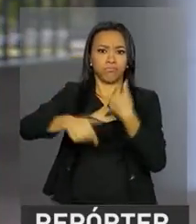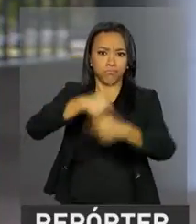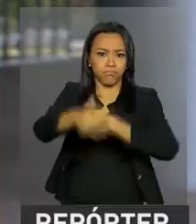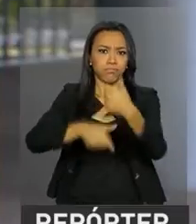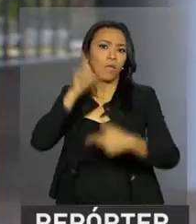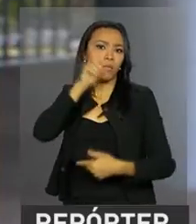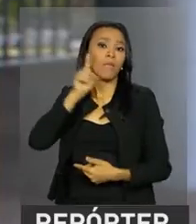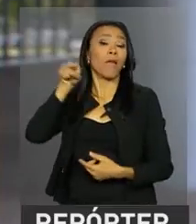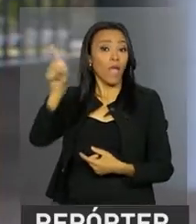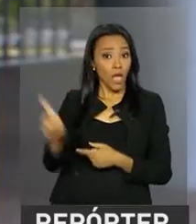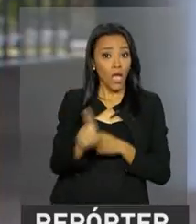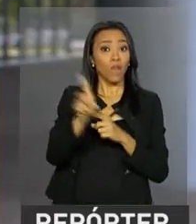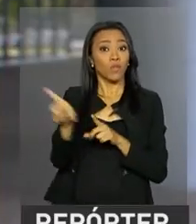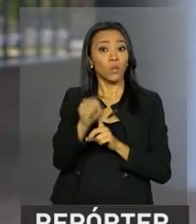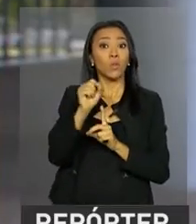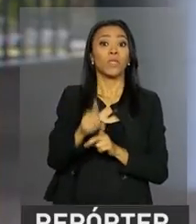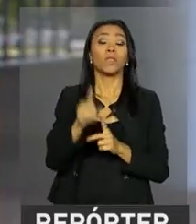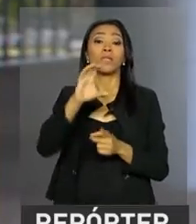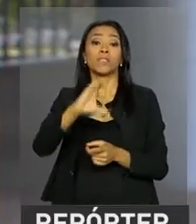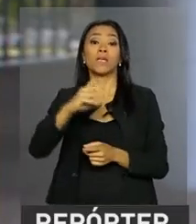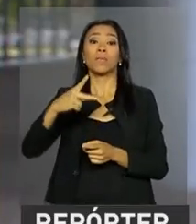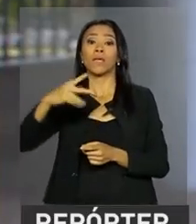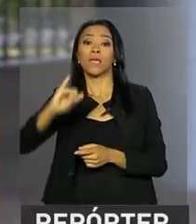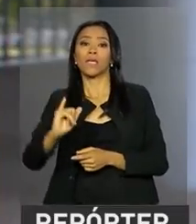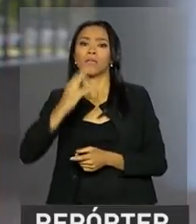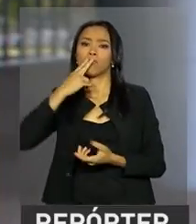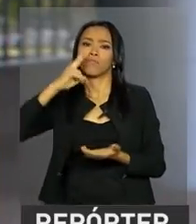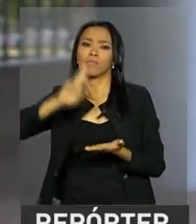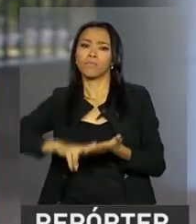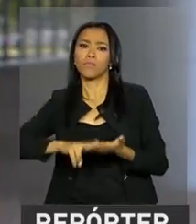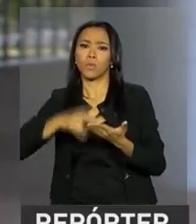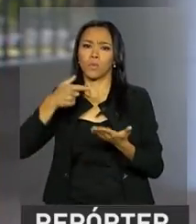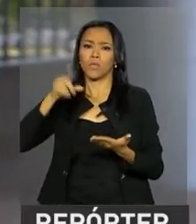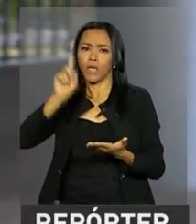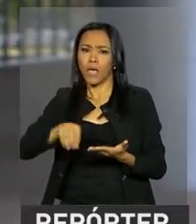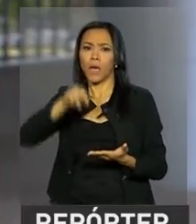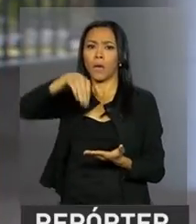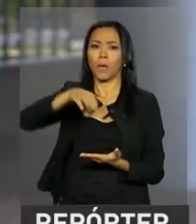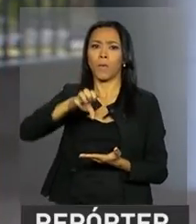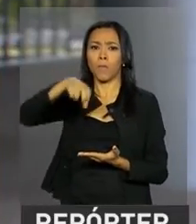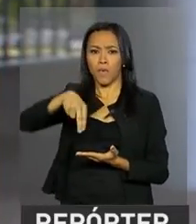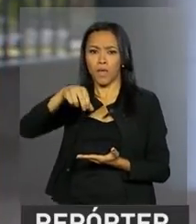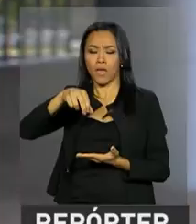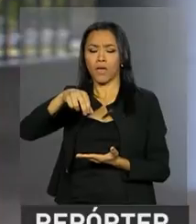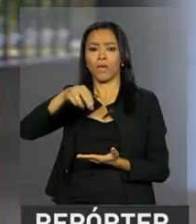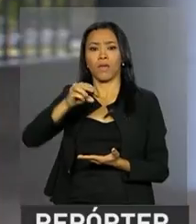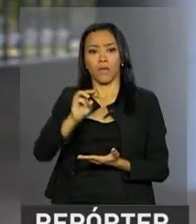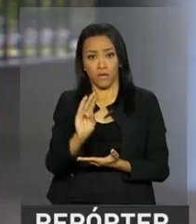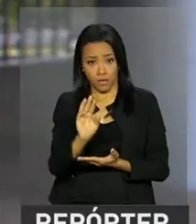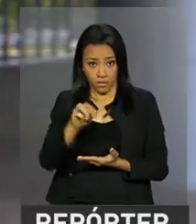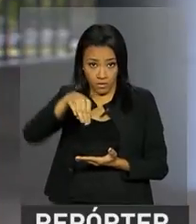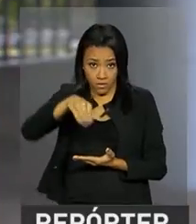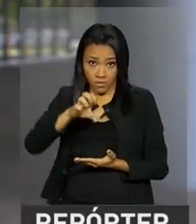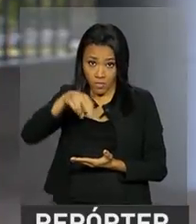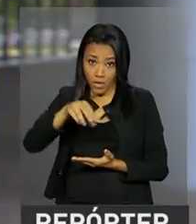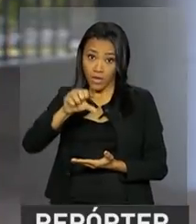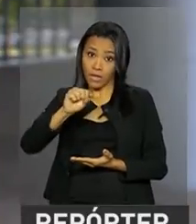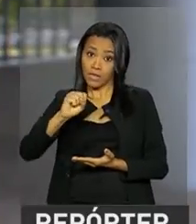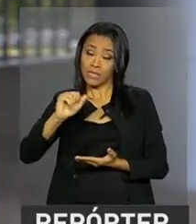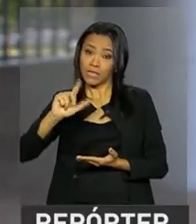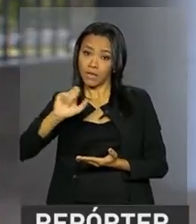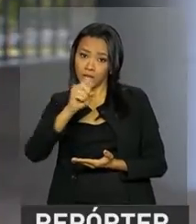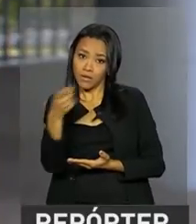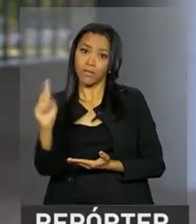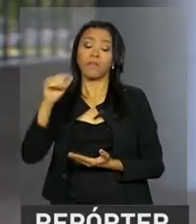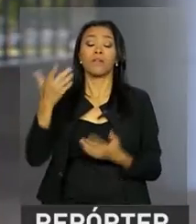da cpi dos correios que investigou aí mensalão o anúncio do nome de cerrado foi feito ontem pelo